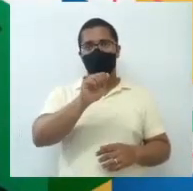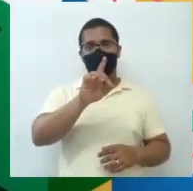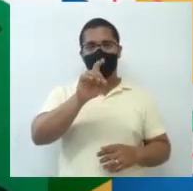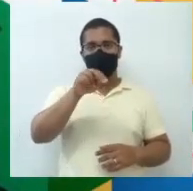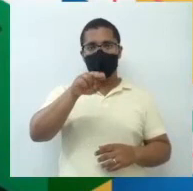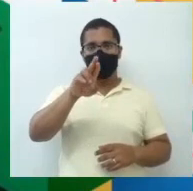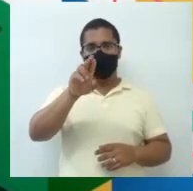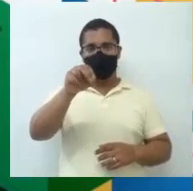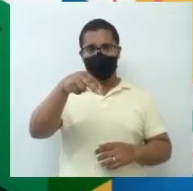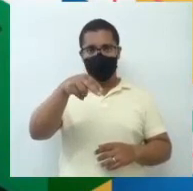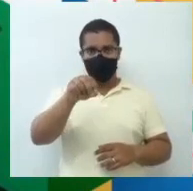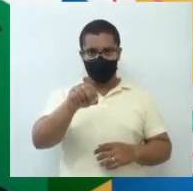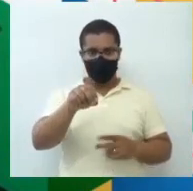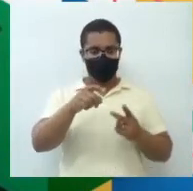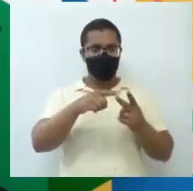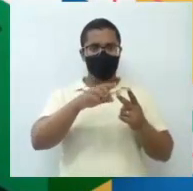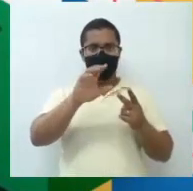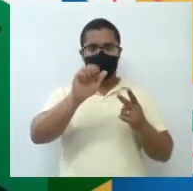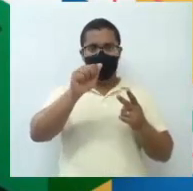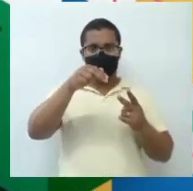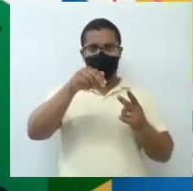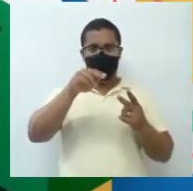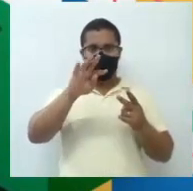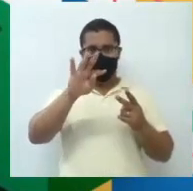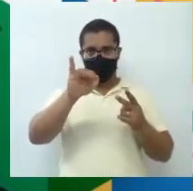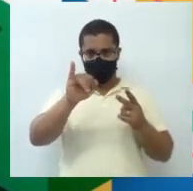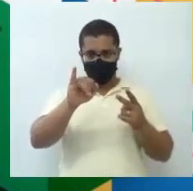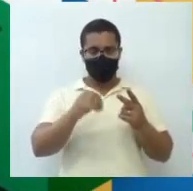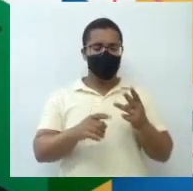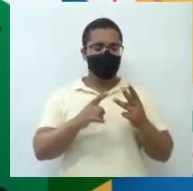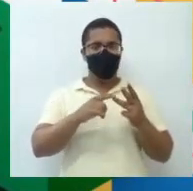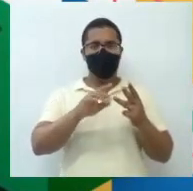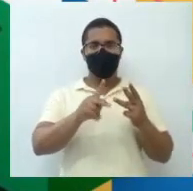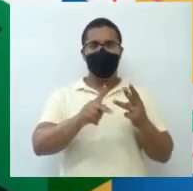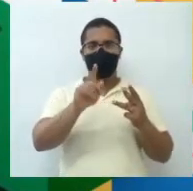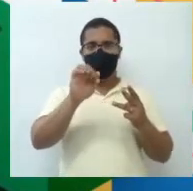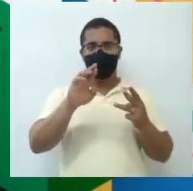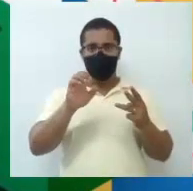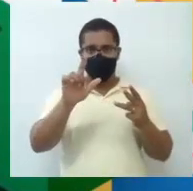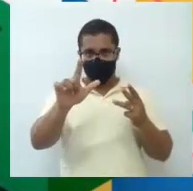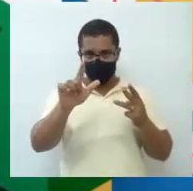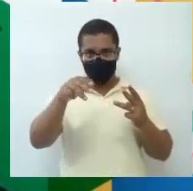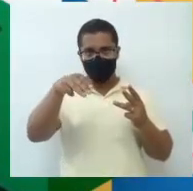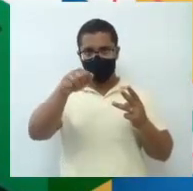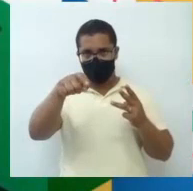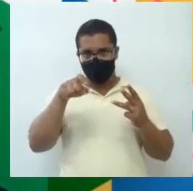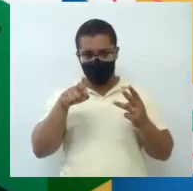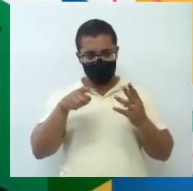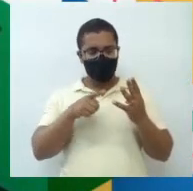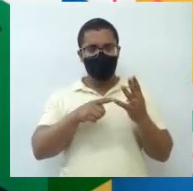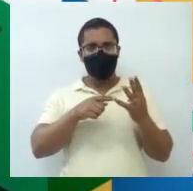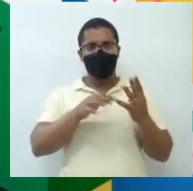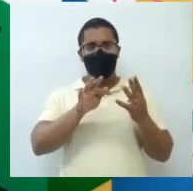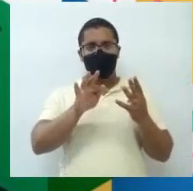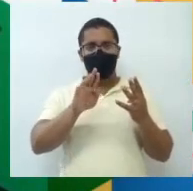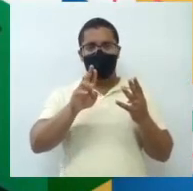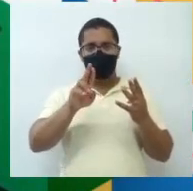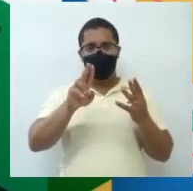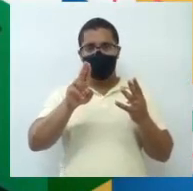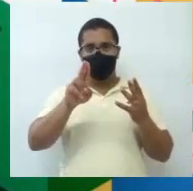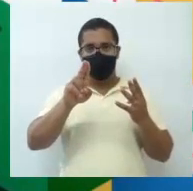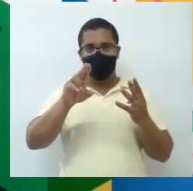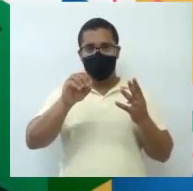você tem cam Emmanuel Kant você tem kalmar e também pros são quatro